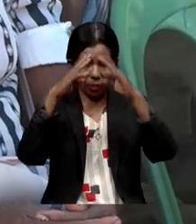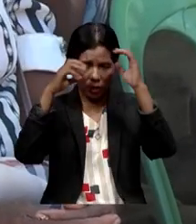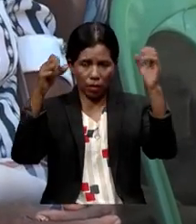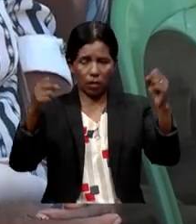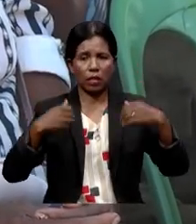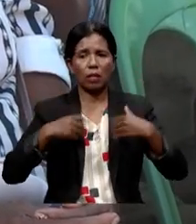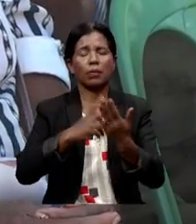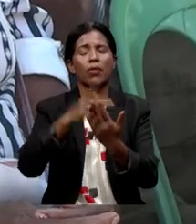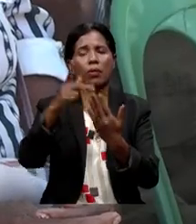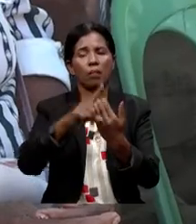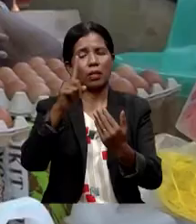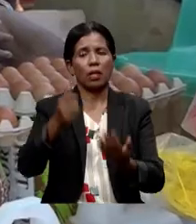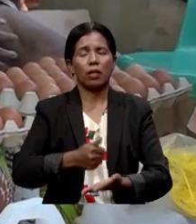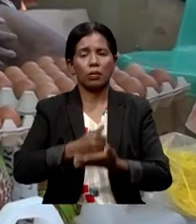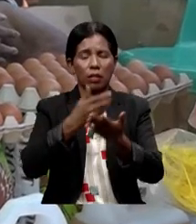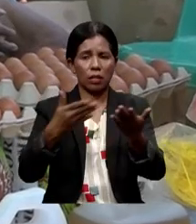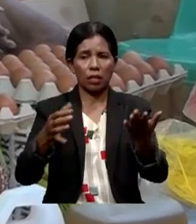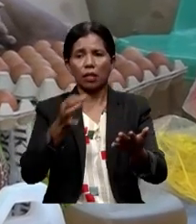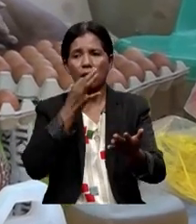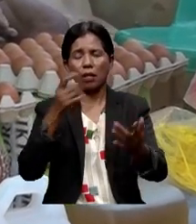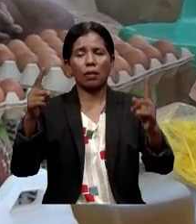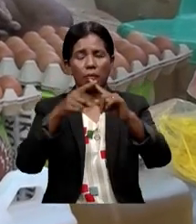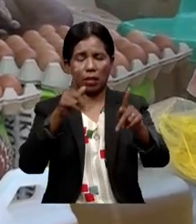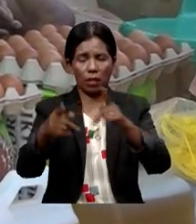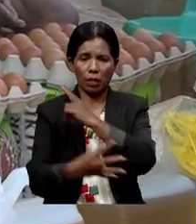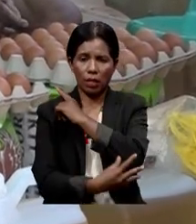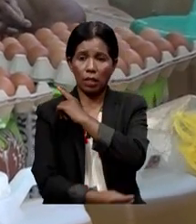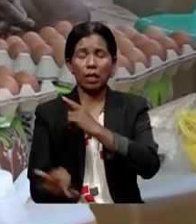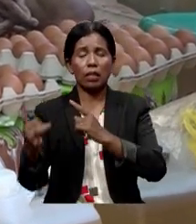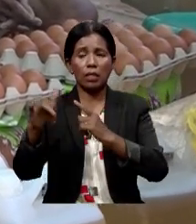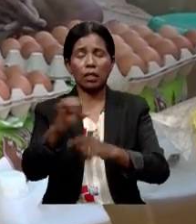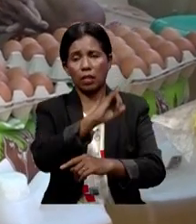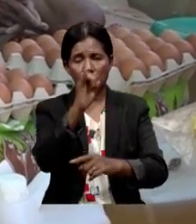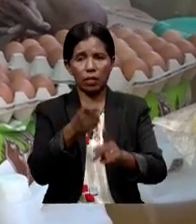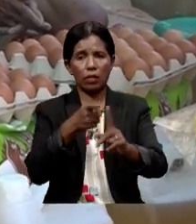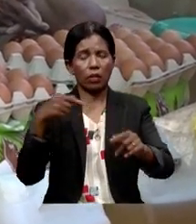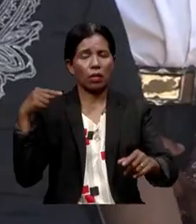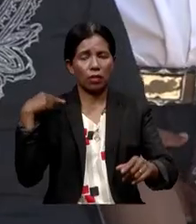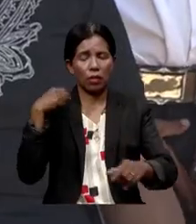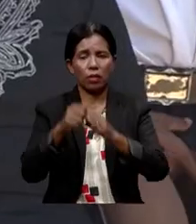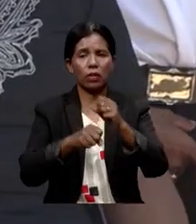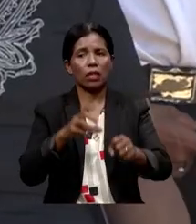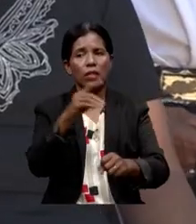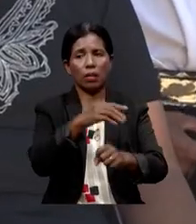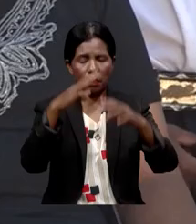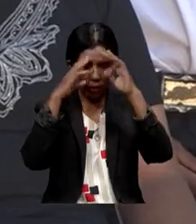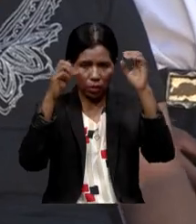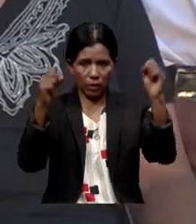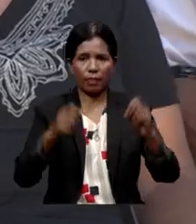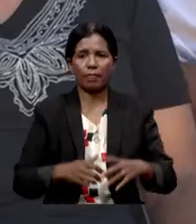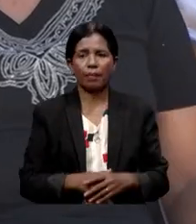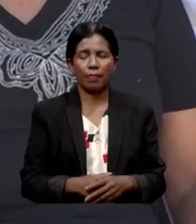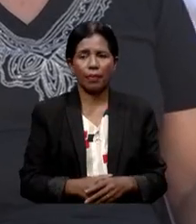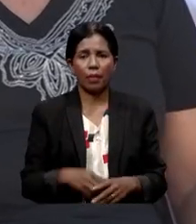o programa IDA, com a apoio essa necessidade básica para Ema Vulnerável Sira, e bem identifica o seu gabinete e sociedade civil, Presidência da República.